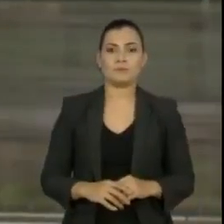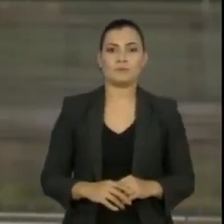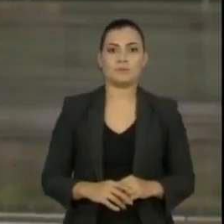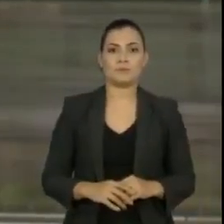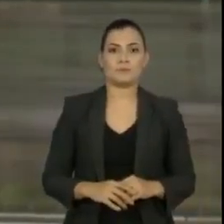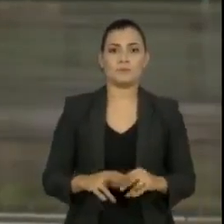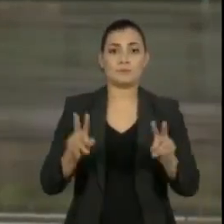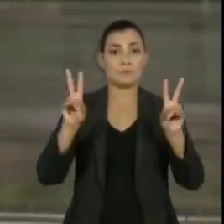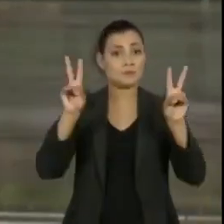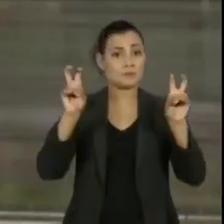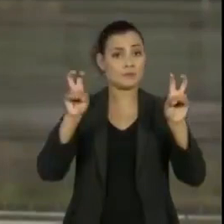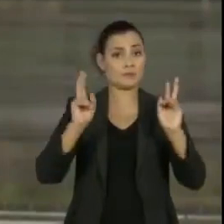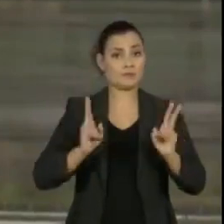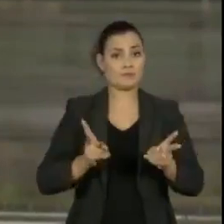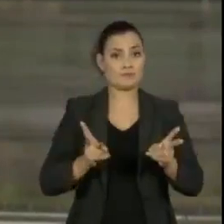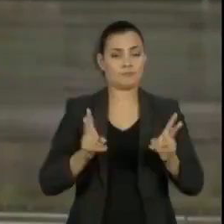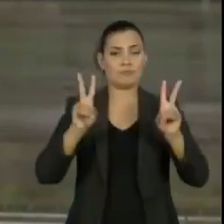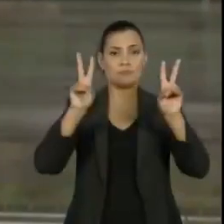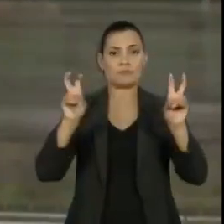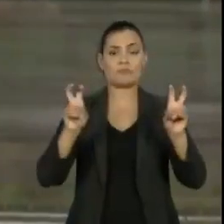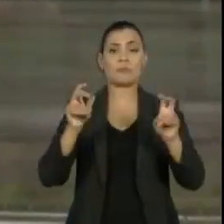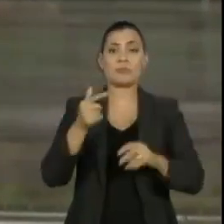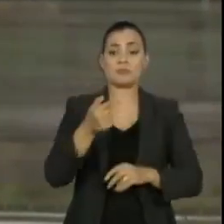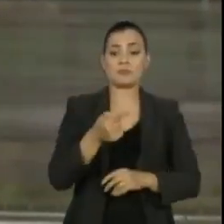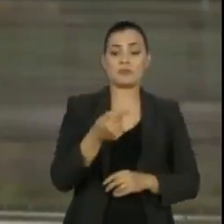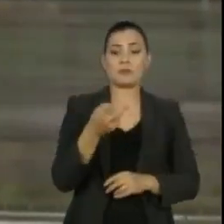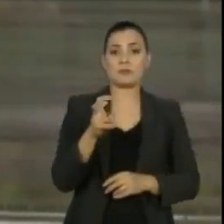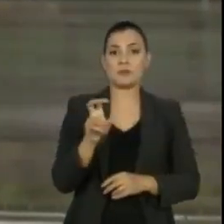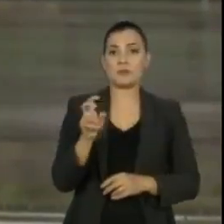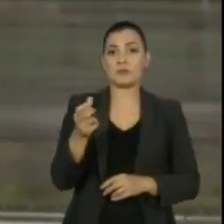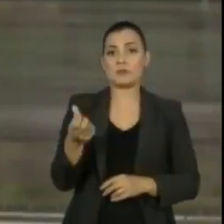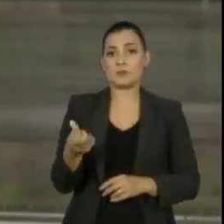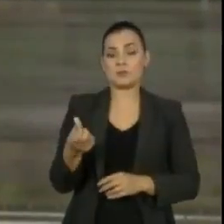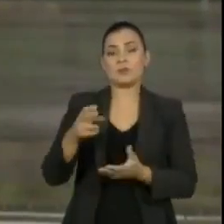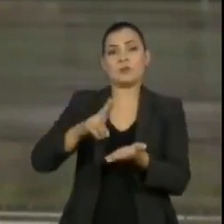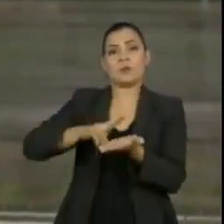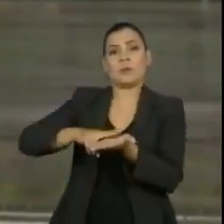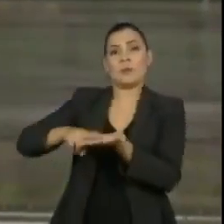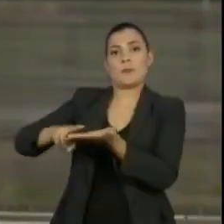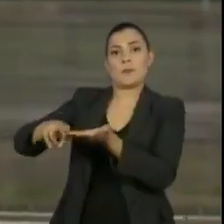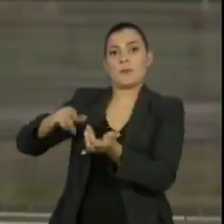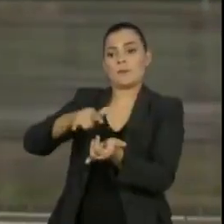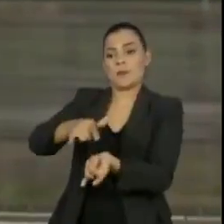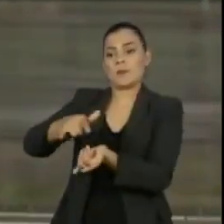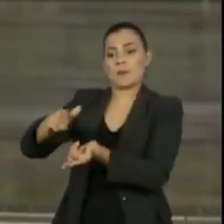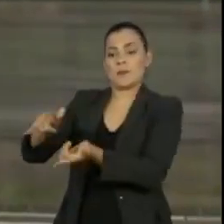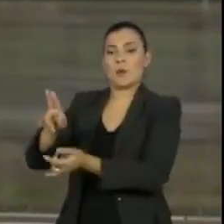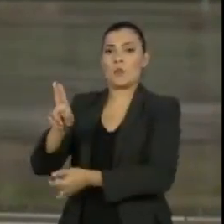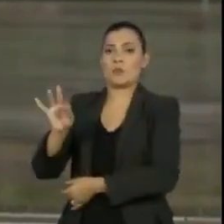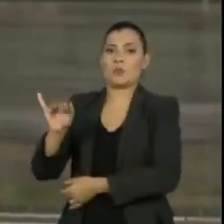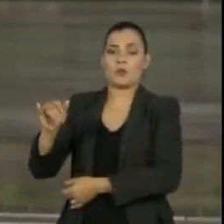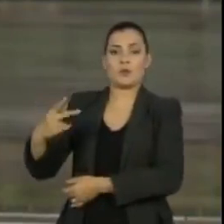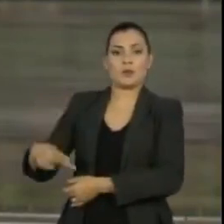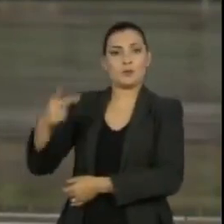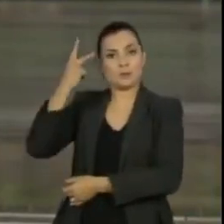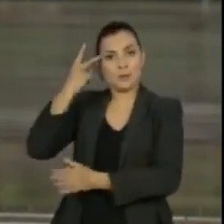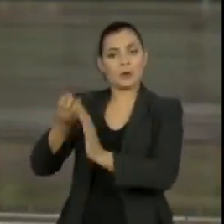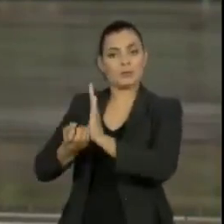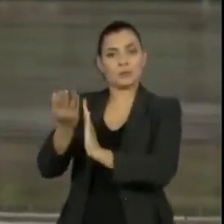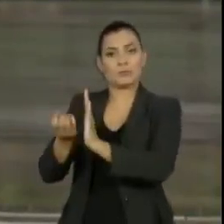Ainda neste mesmo tema, estamos abrindo 756 novos leitos de UTI em São